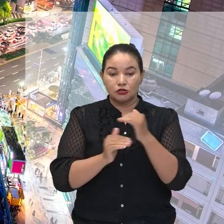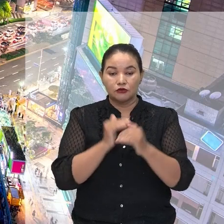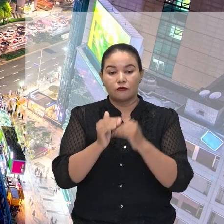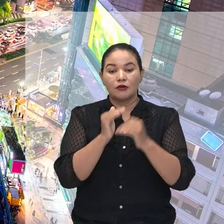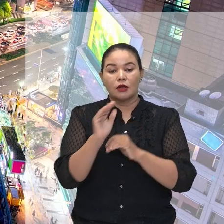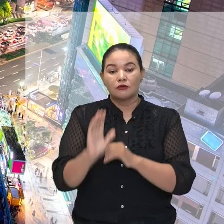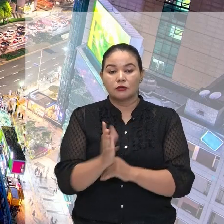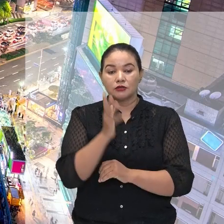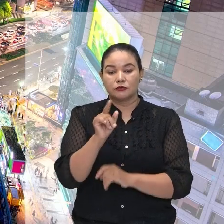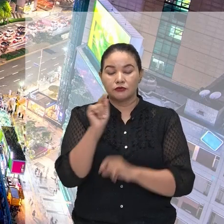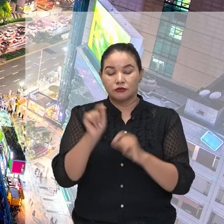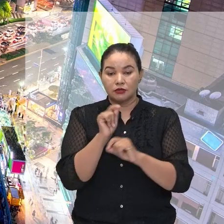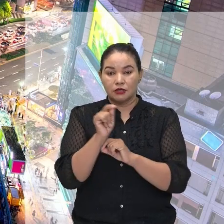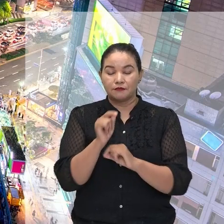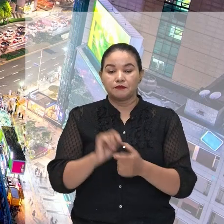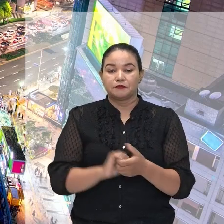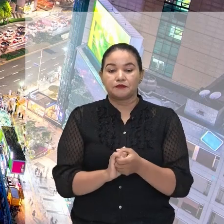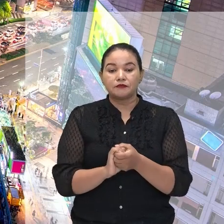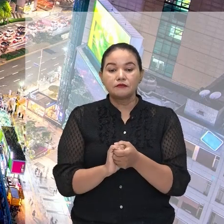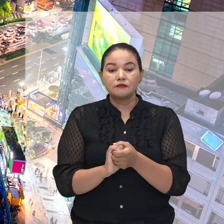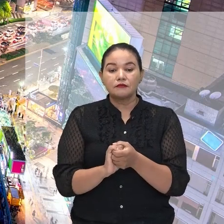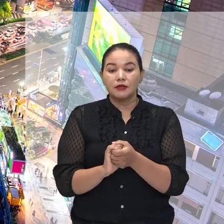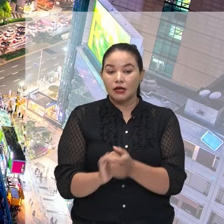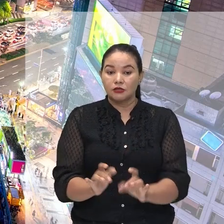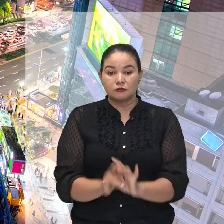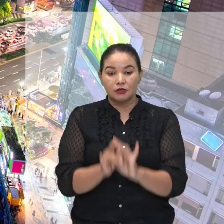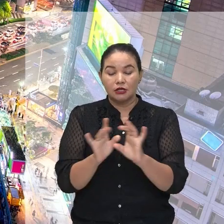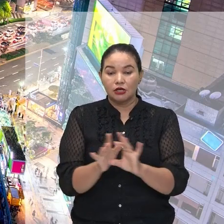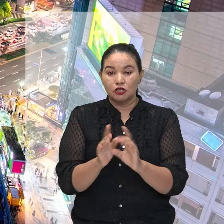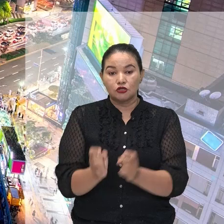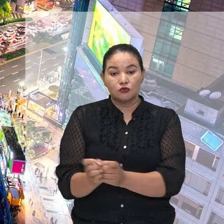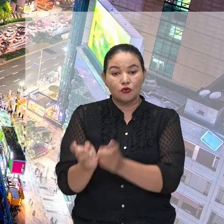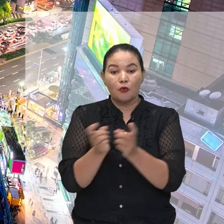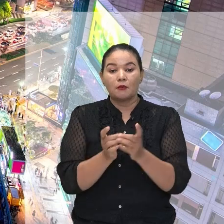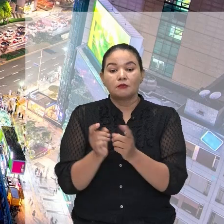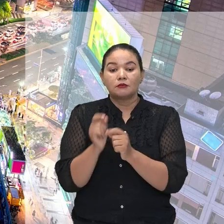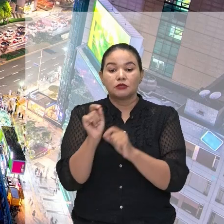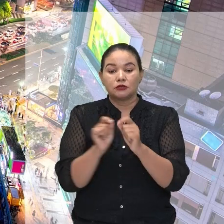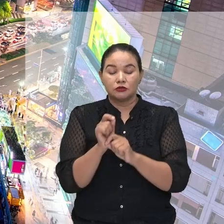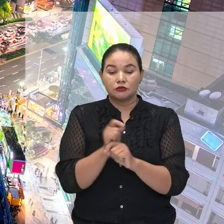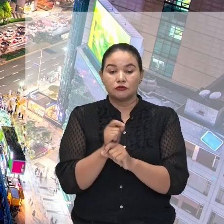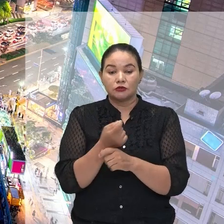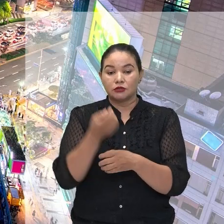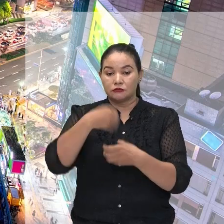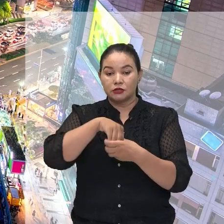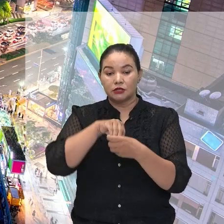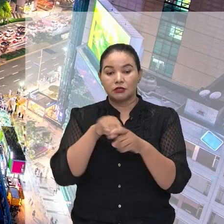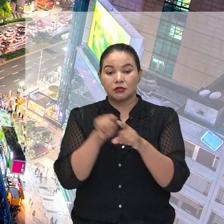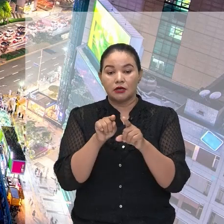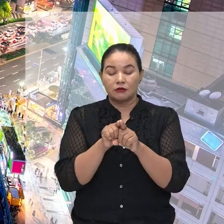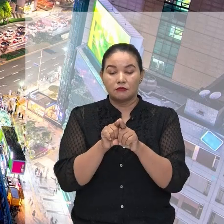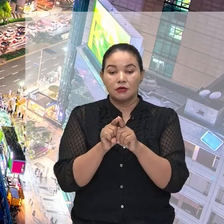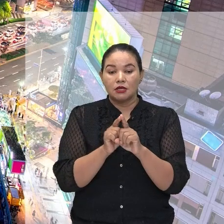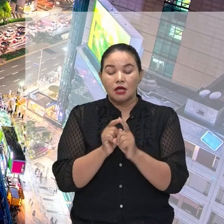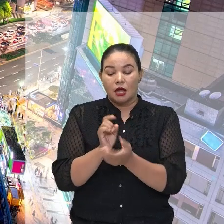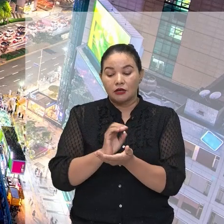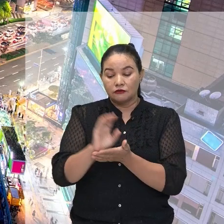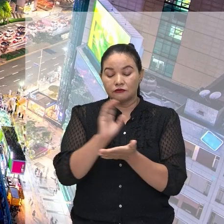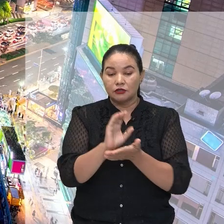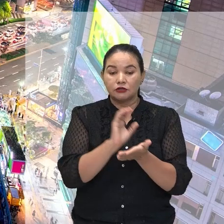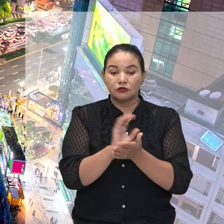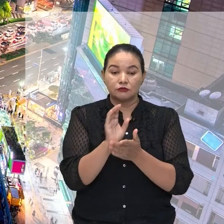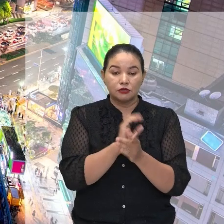ocorrer o quê? Uma significativa liberação do comércio externo e também uma diminuição dos investimentos